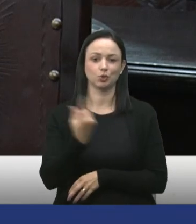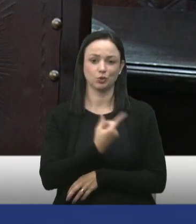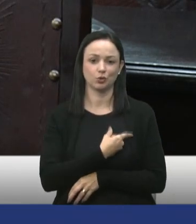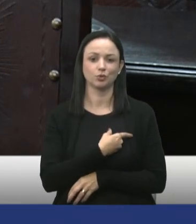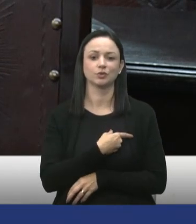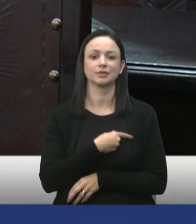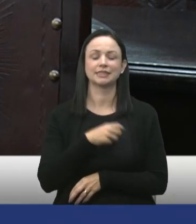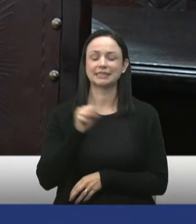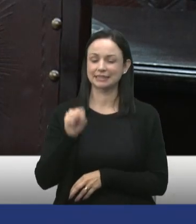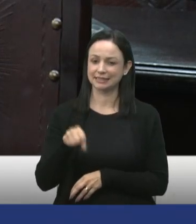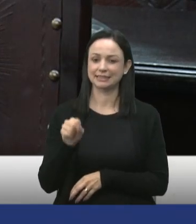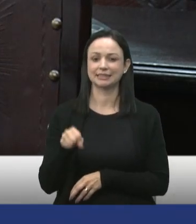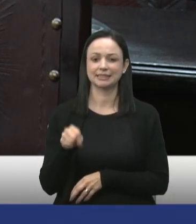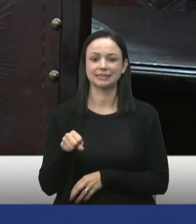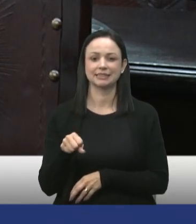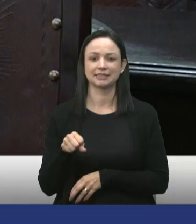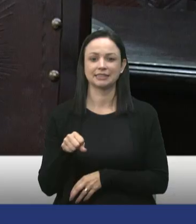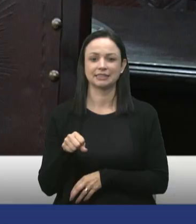sim,